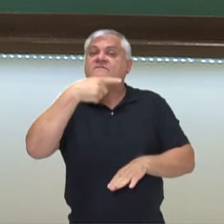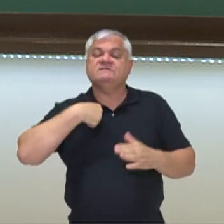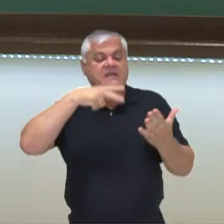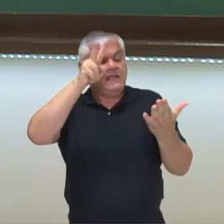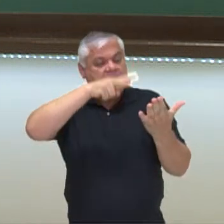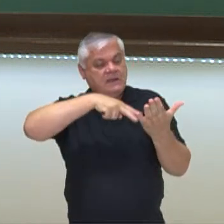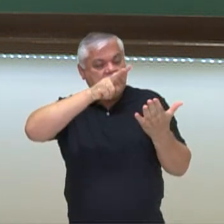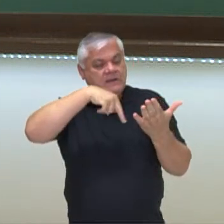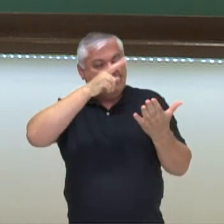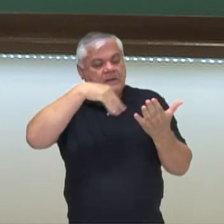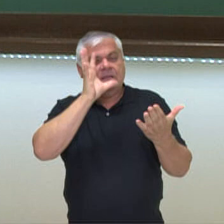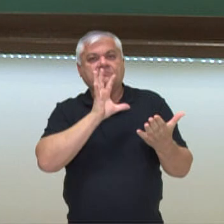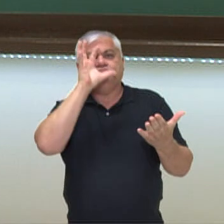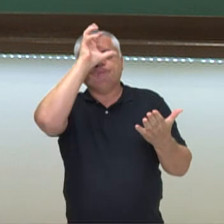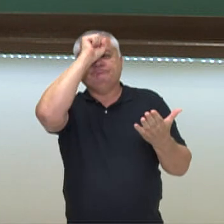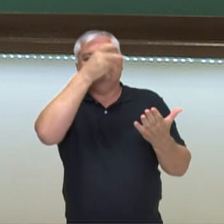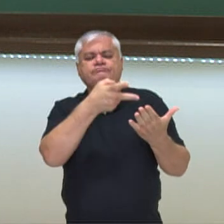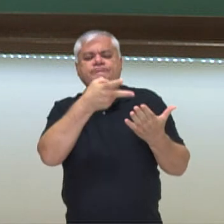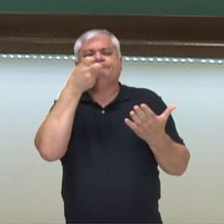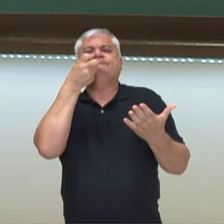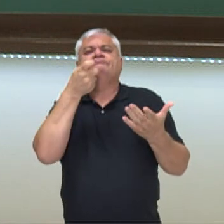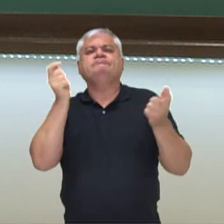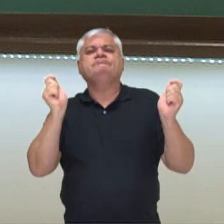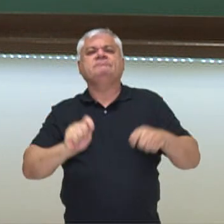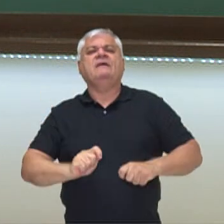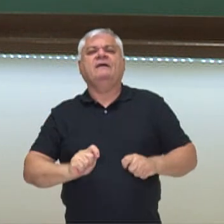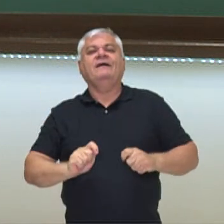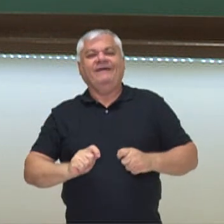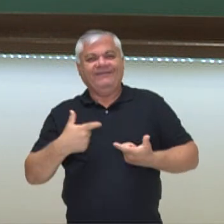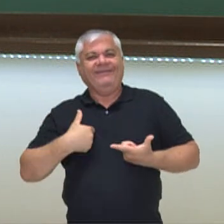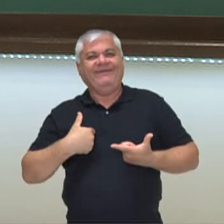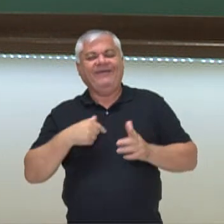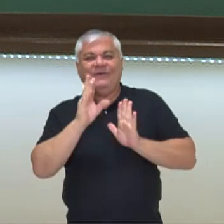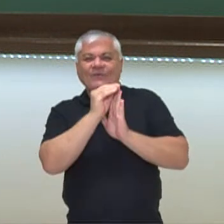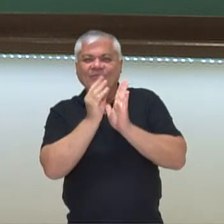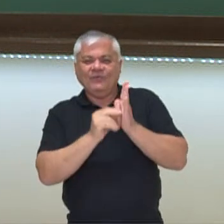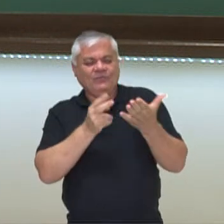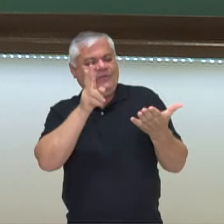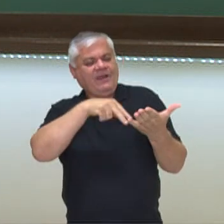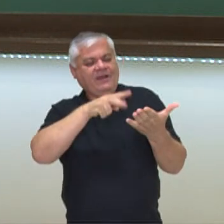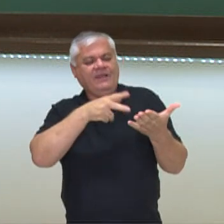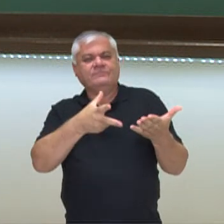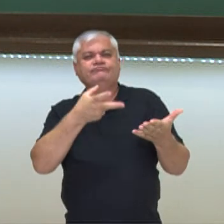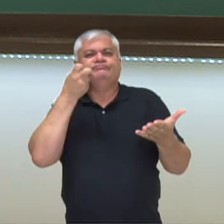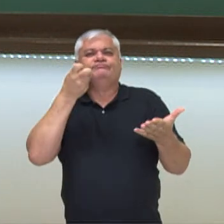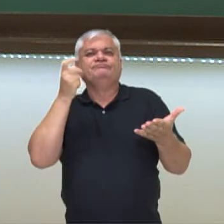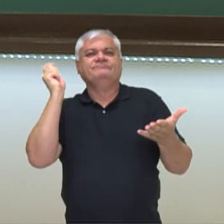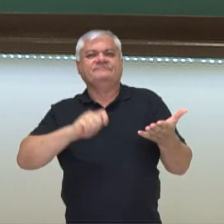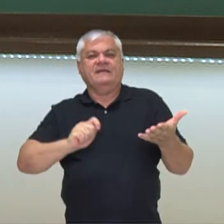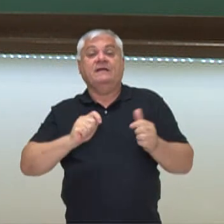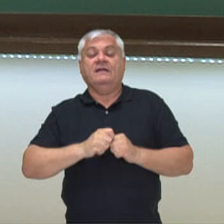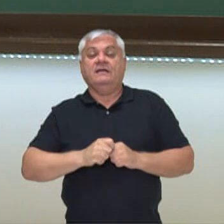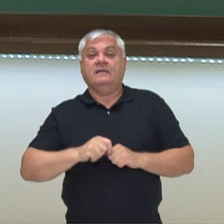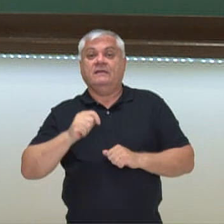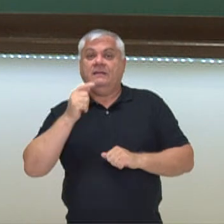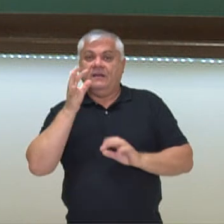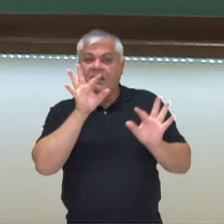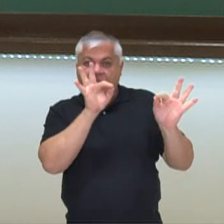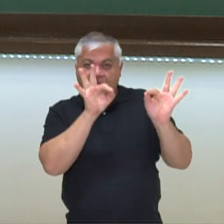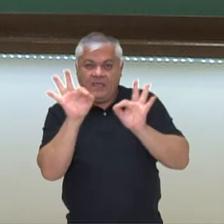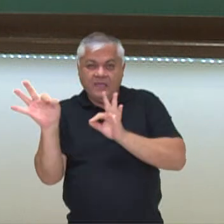de apreender, fazer a apreensão do conteúdo. Leia com cuidado, faça a